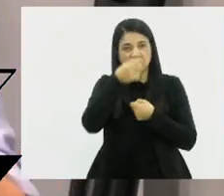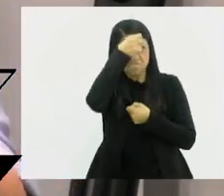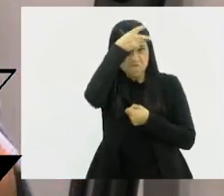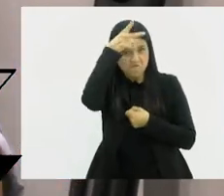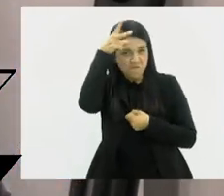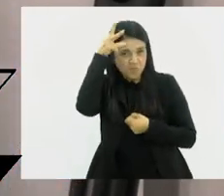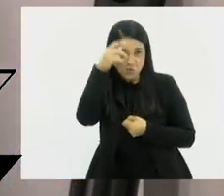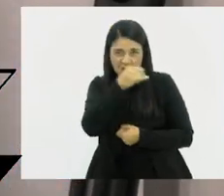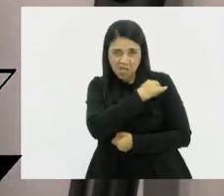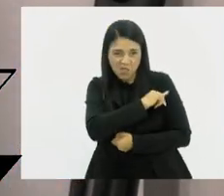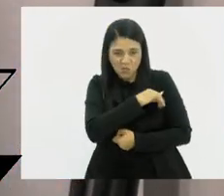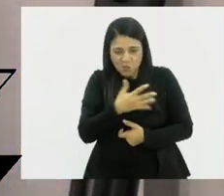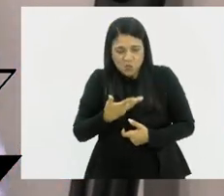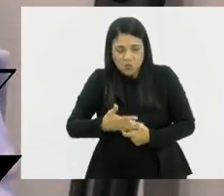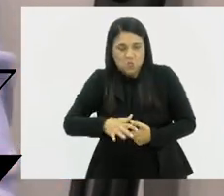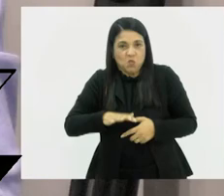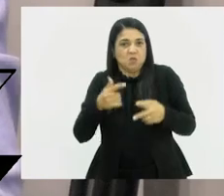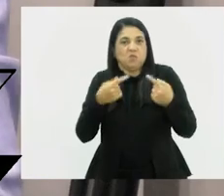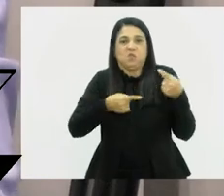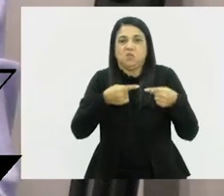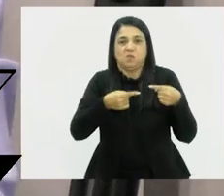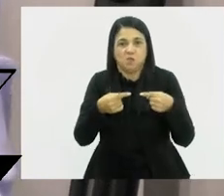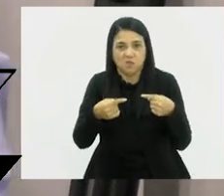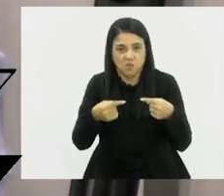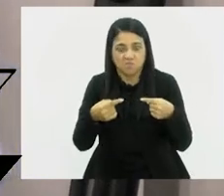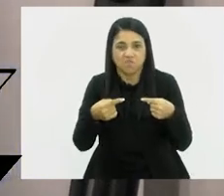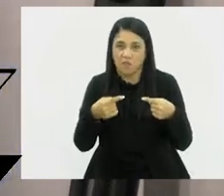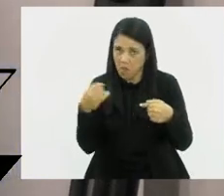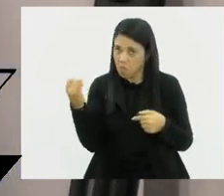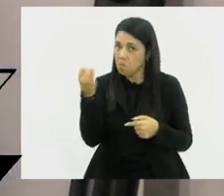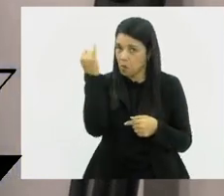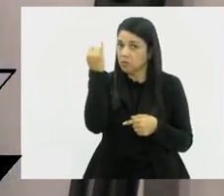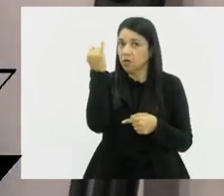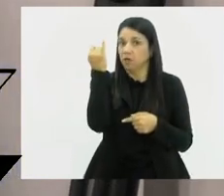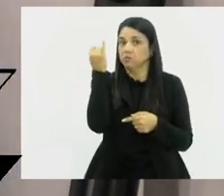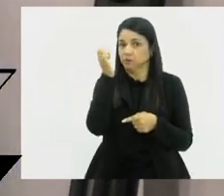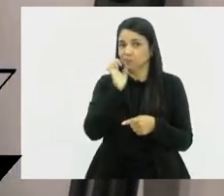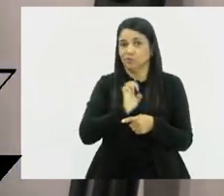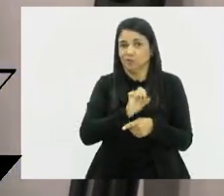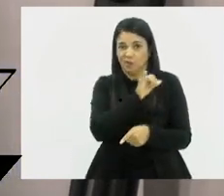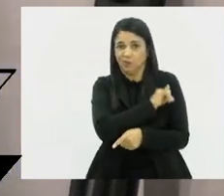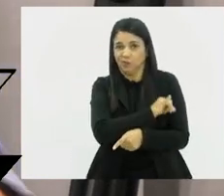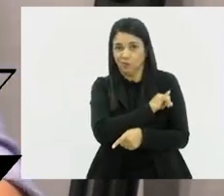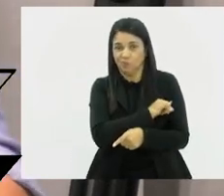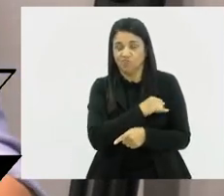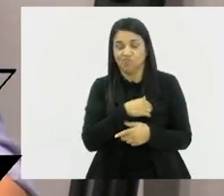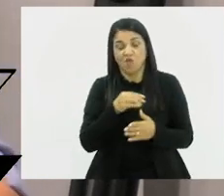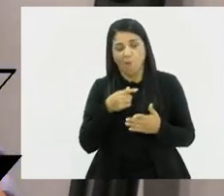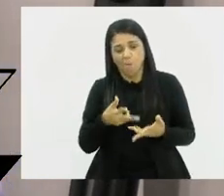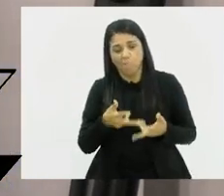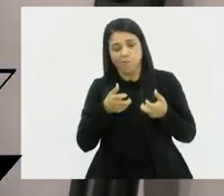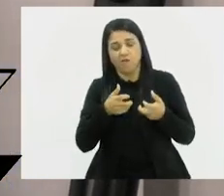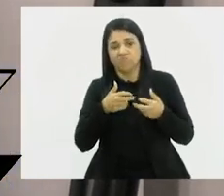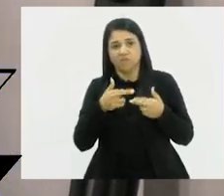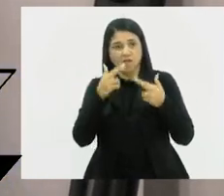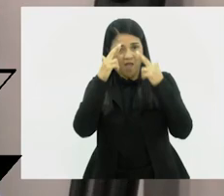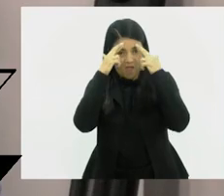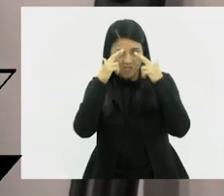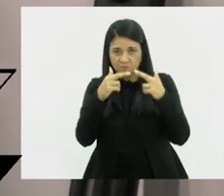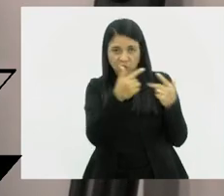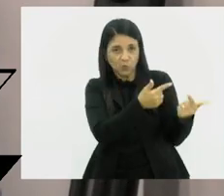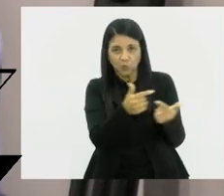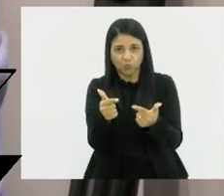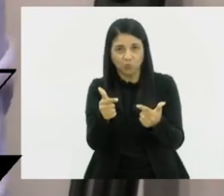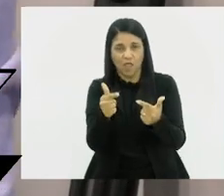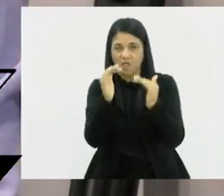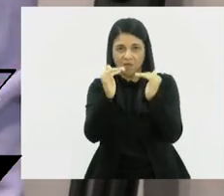discussão fundamental para a cidade do Rio de Janeiro. Eu vejo isso, um desrespeito a todas as autoridades que aqui estão, não é possível